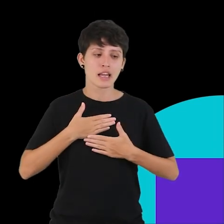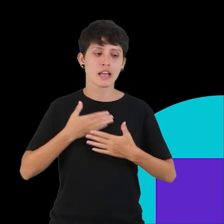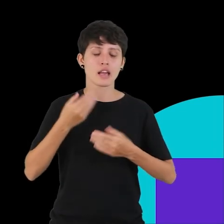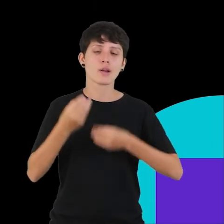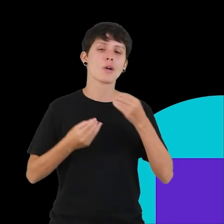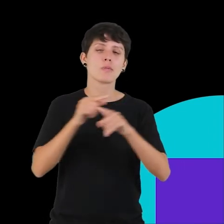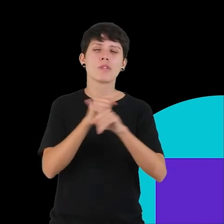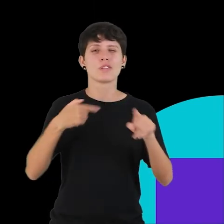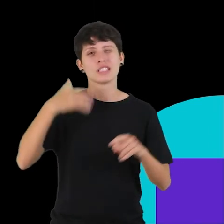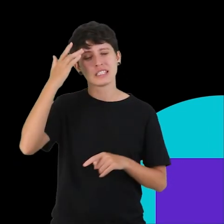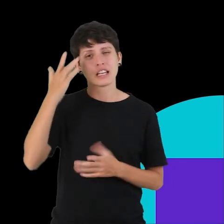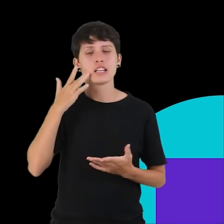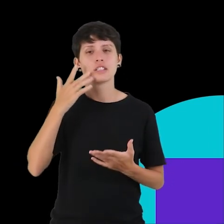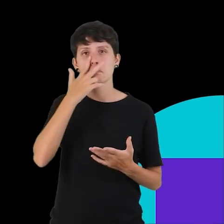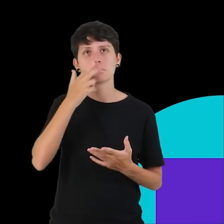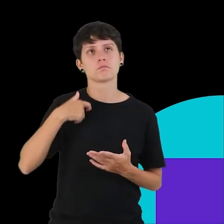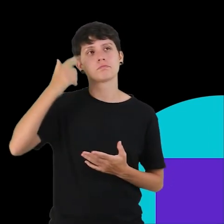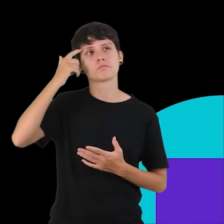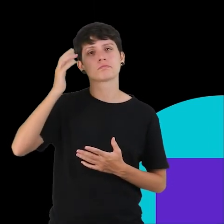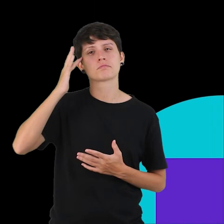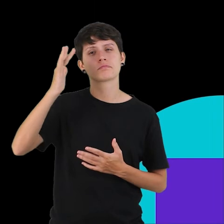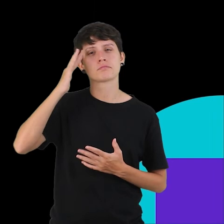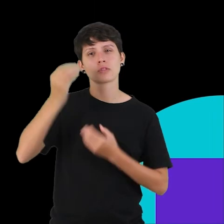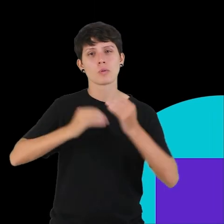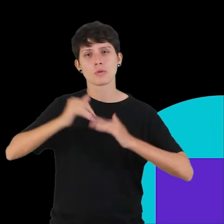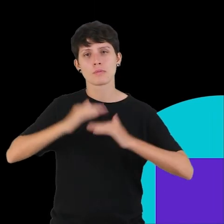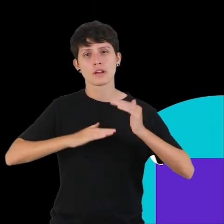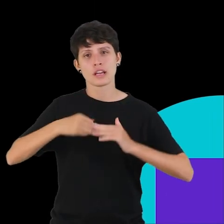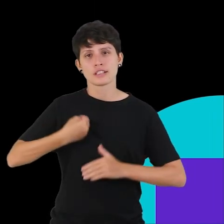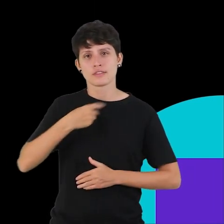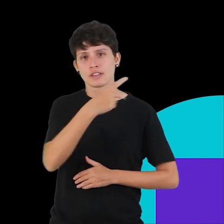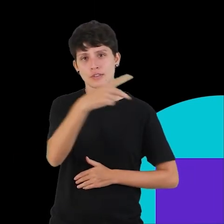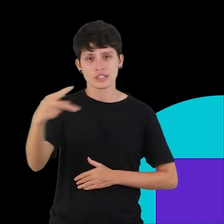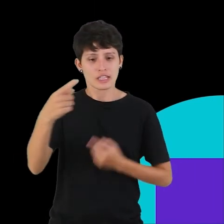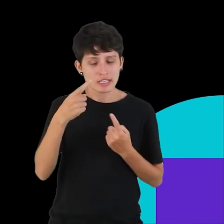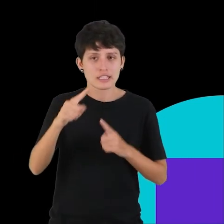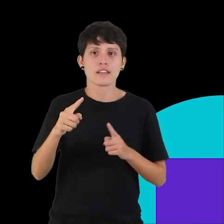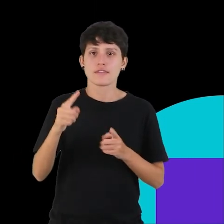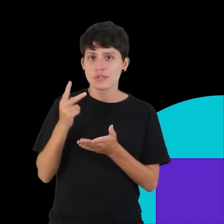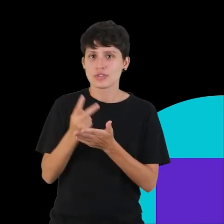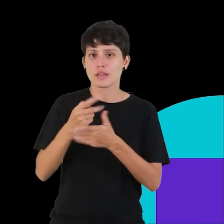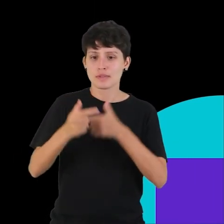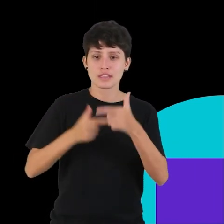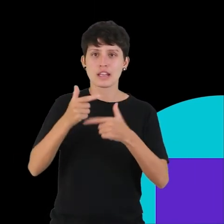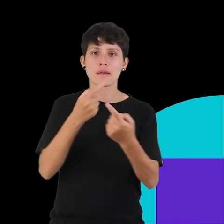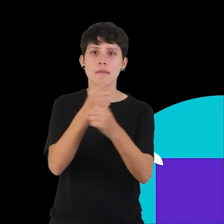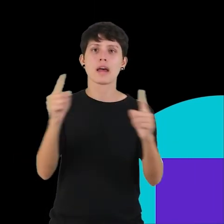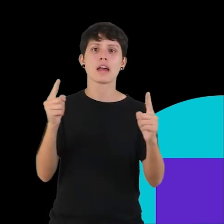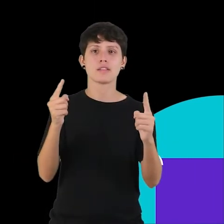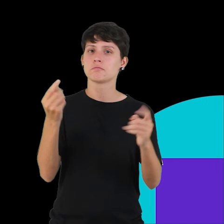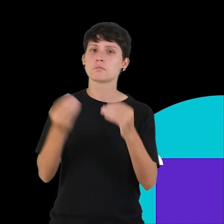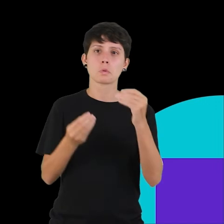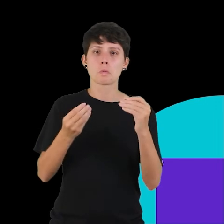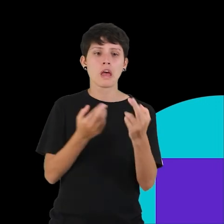num ciclo de reforço. Então, vai derreter as calotas polares, vai ter menos gelo para refletir o sol, vai